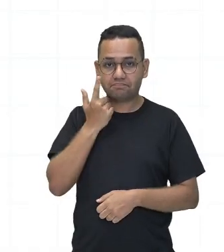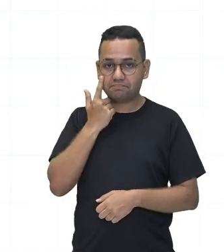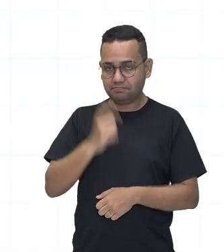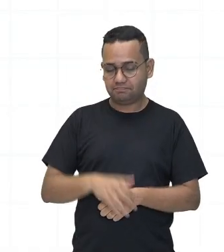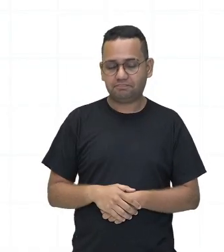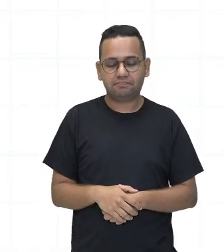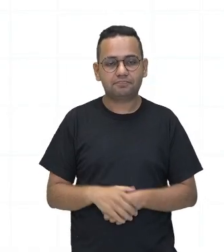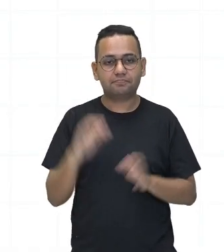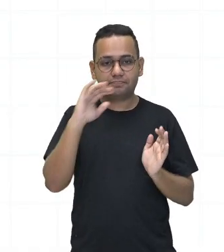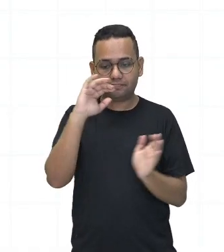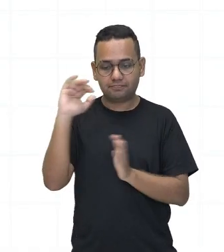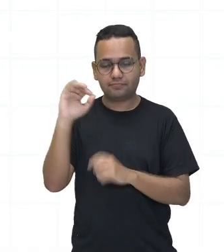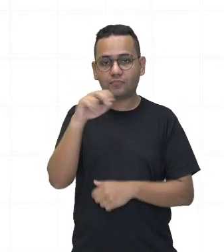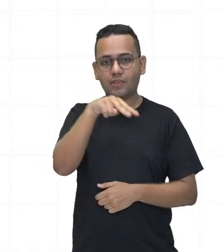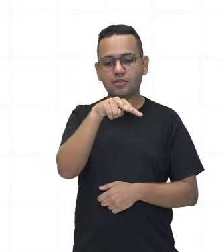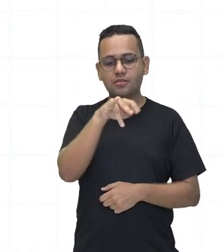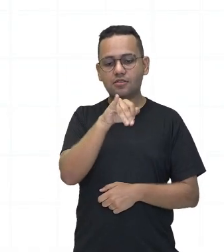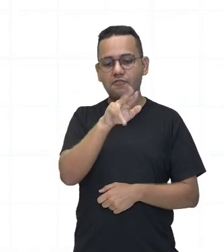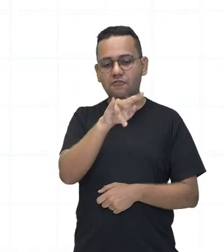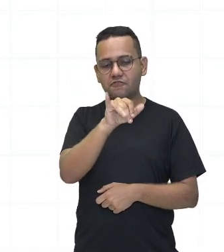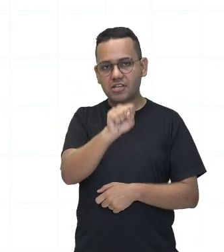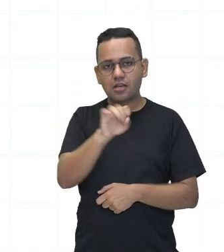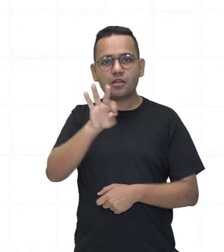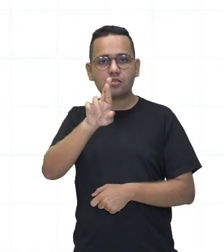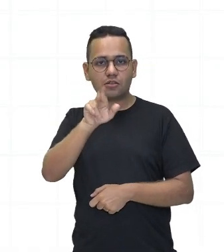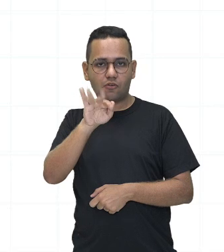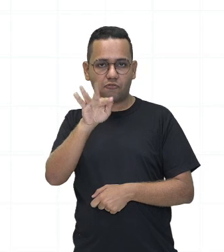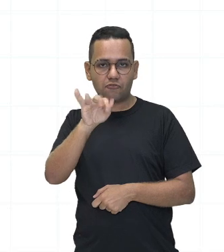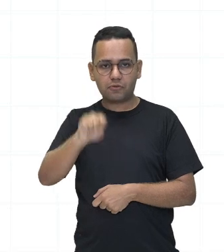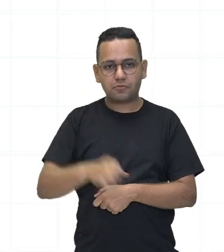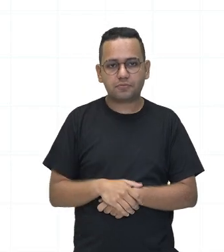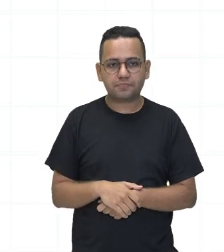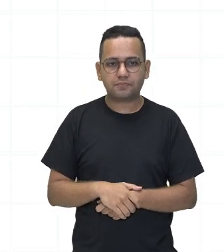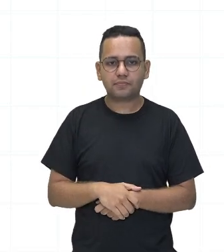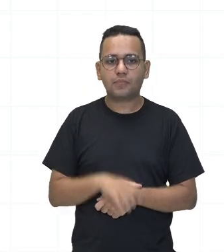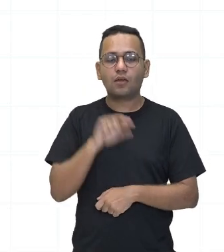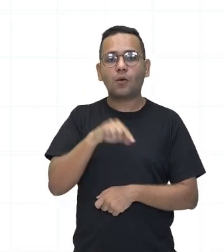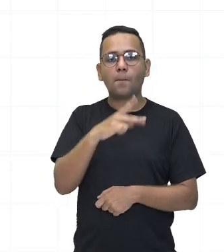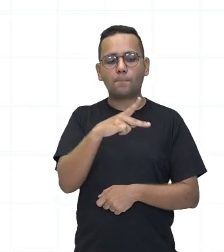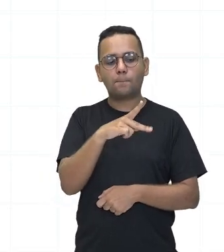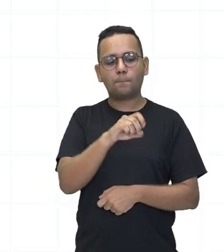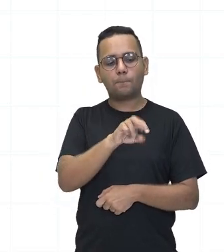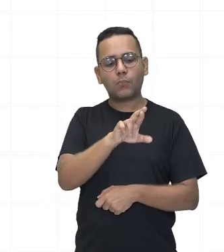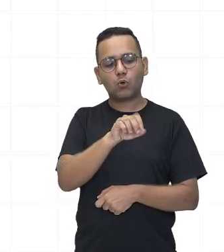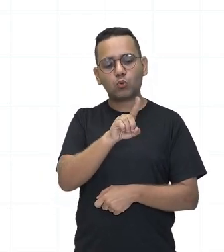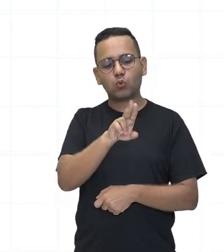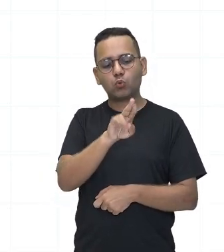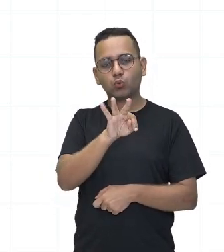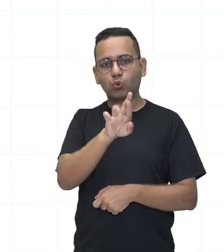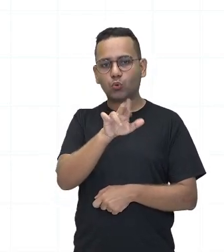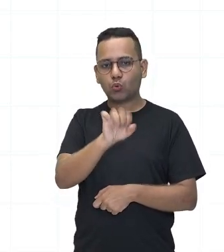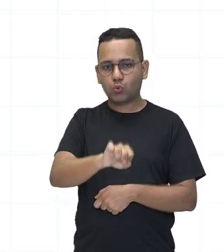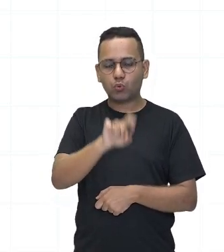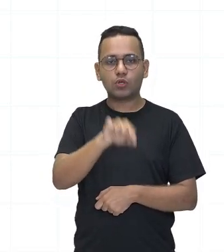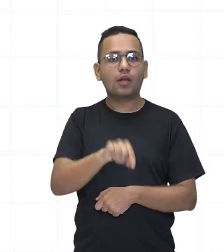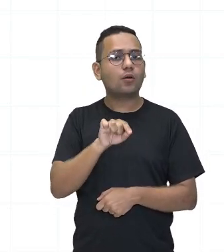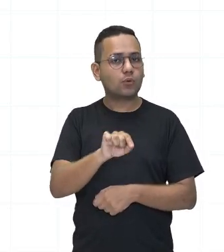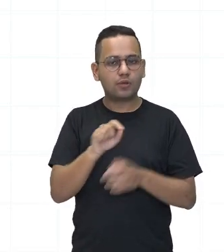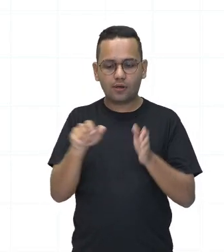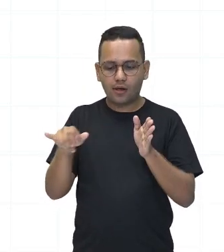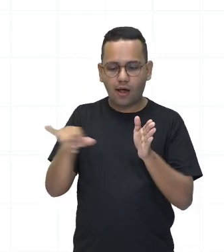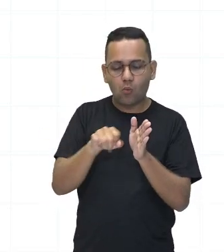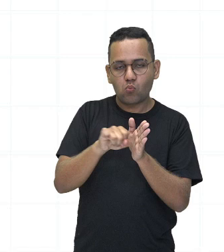gente começa com os produtores, lembrando que os produtores são autotróficos, o que